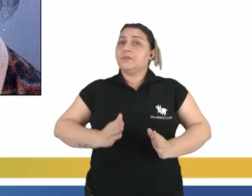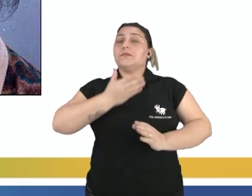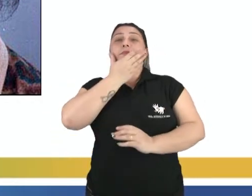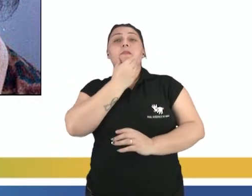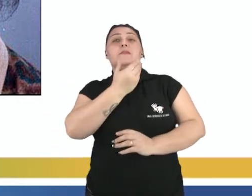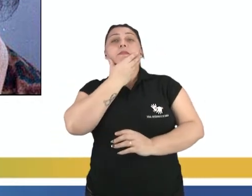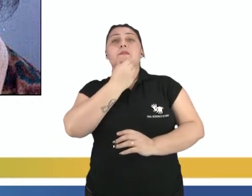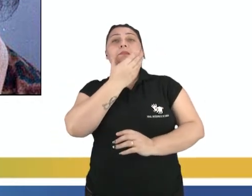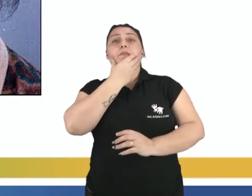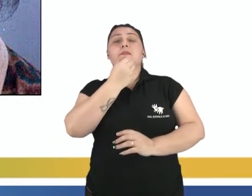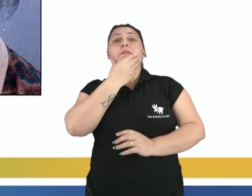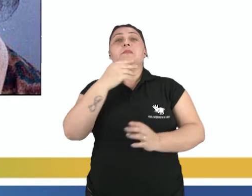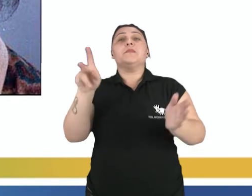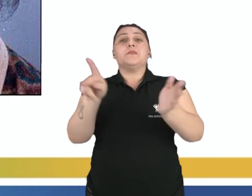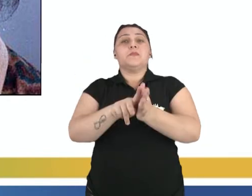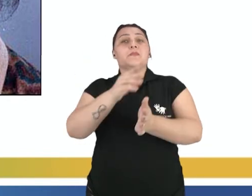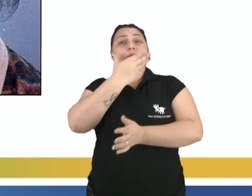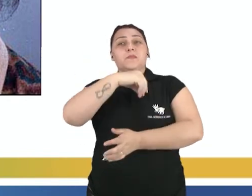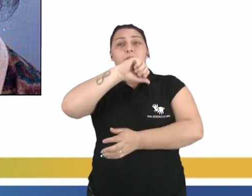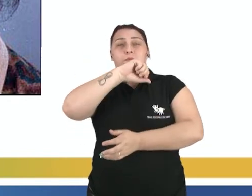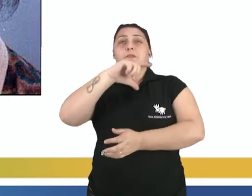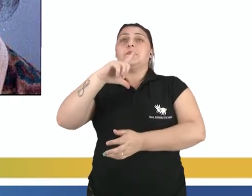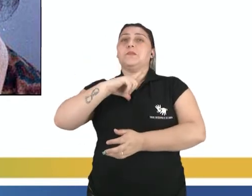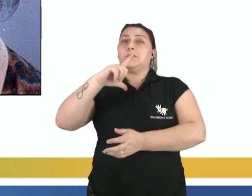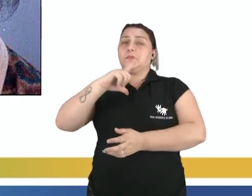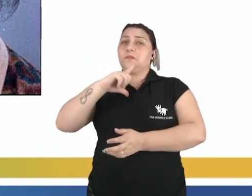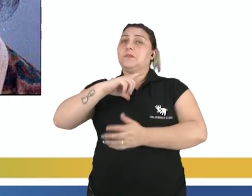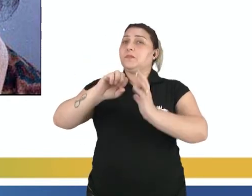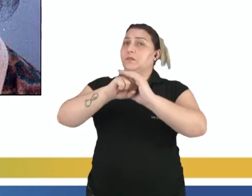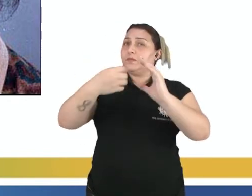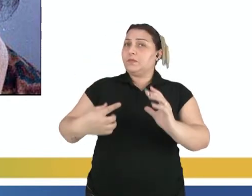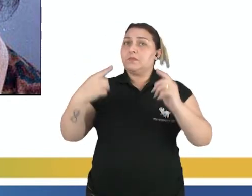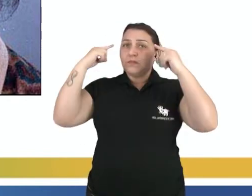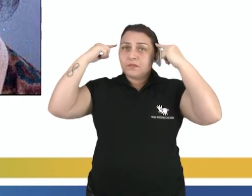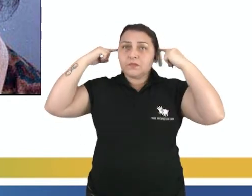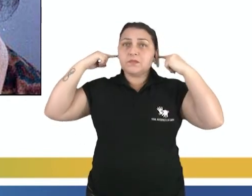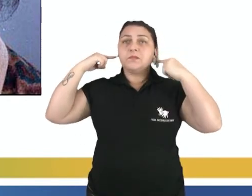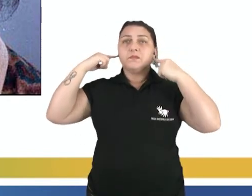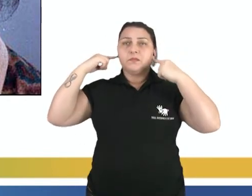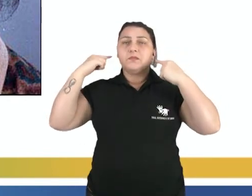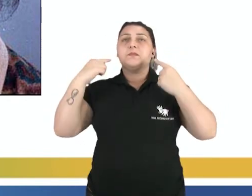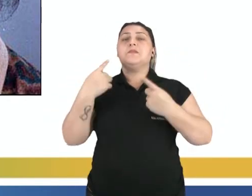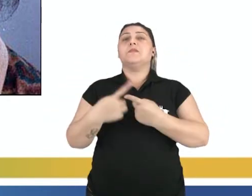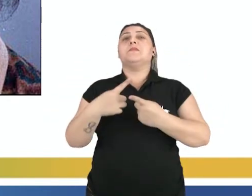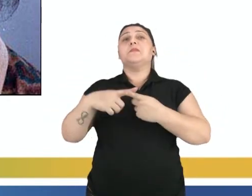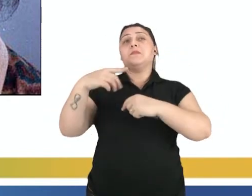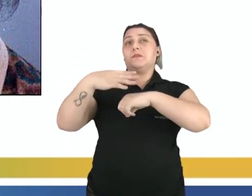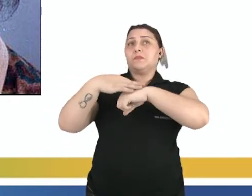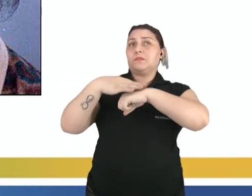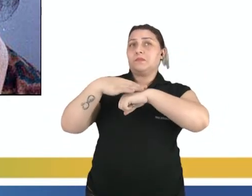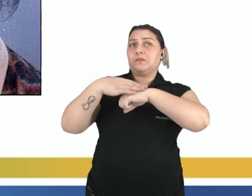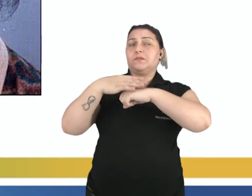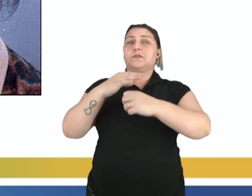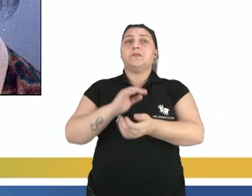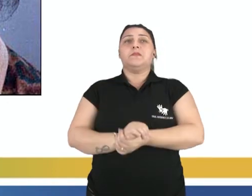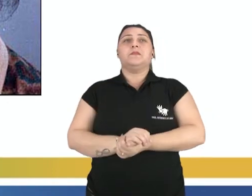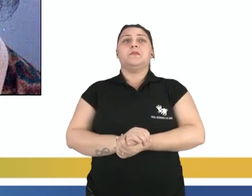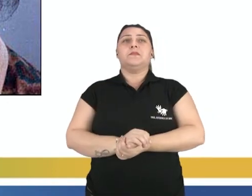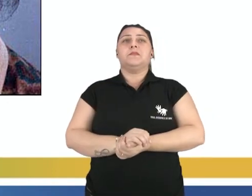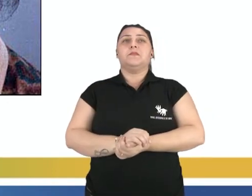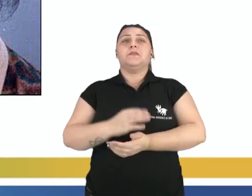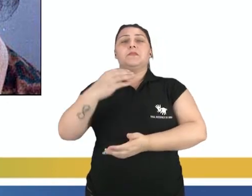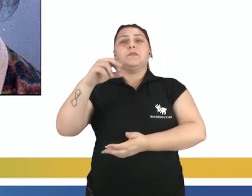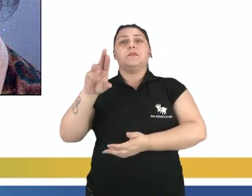homem, no caso, provindo desse pai, eles terão essa hipertricose auricular. pois ela é uma doença, né, causada